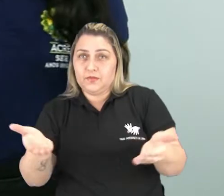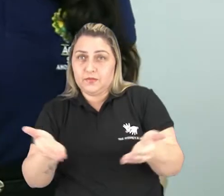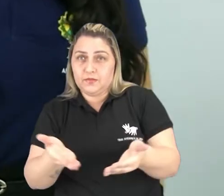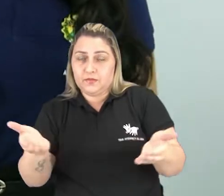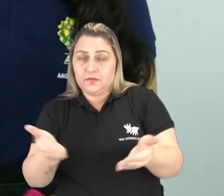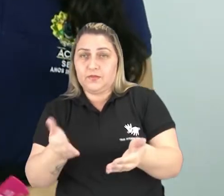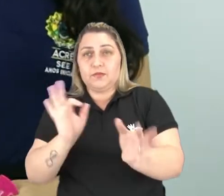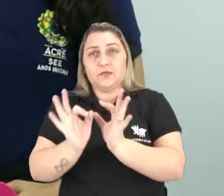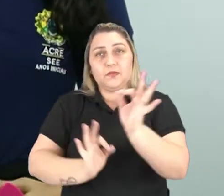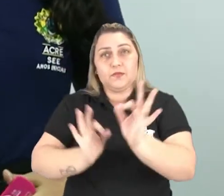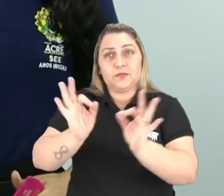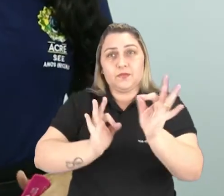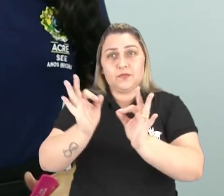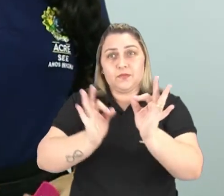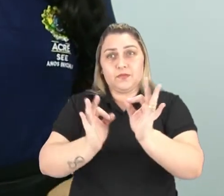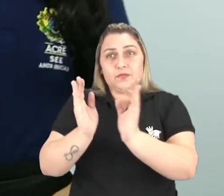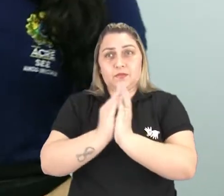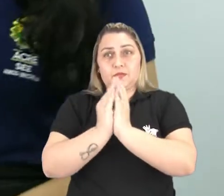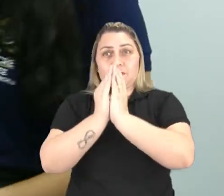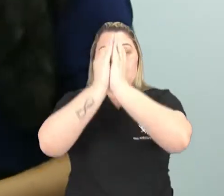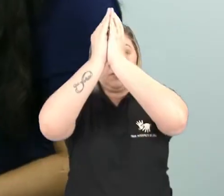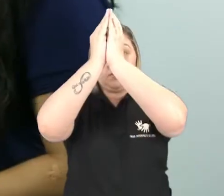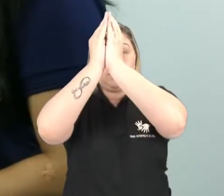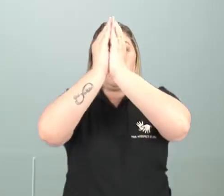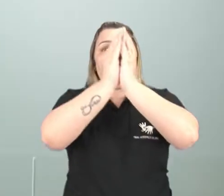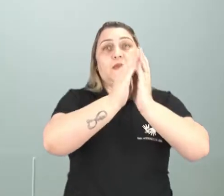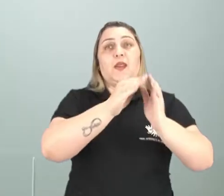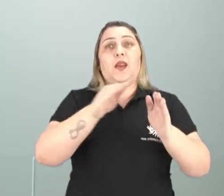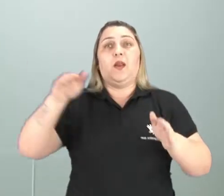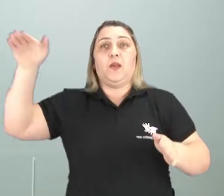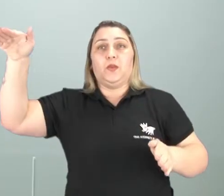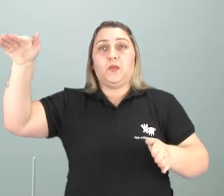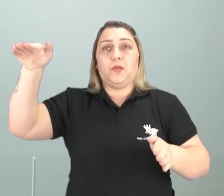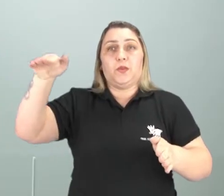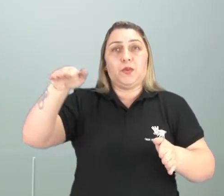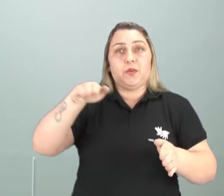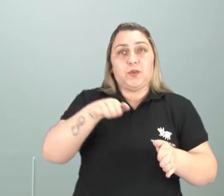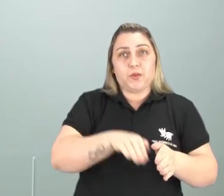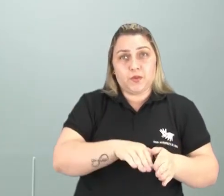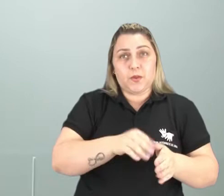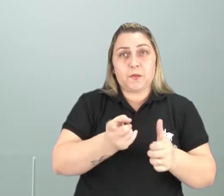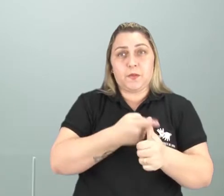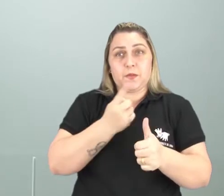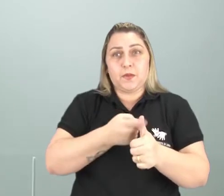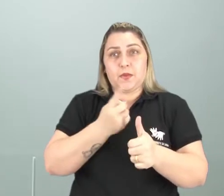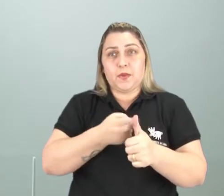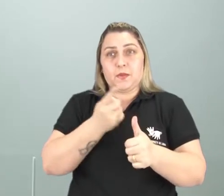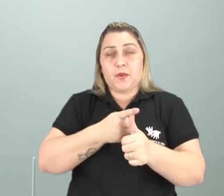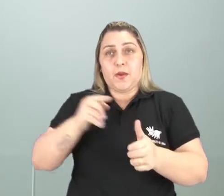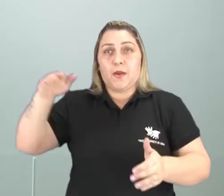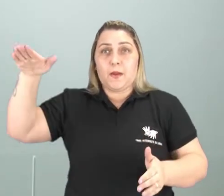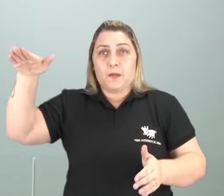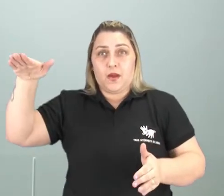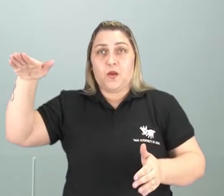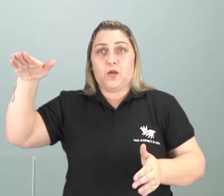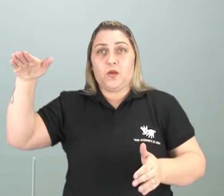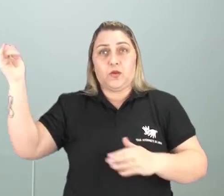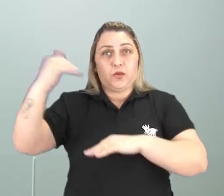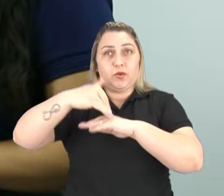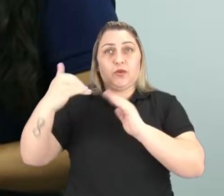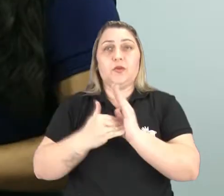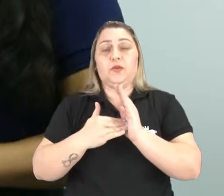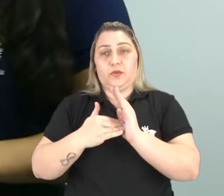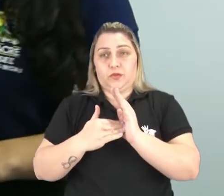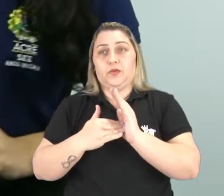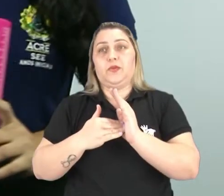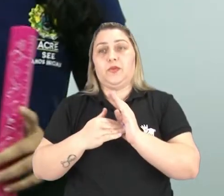agora a organizar os balões do maior para o menor o primeiro balão vai ser o maior de todos